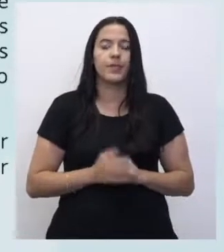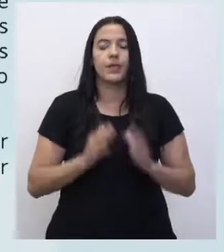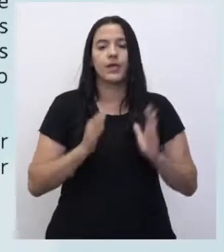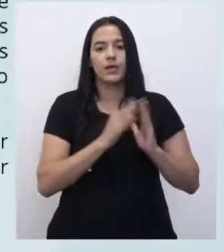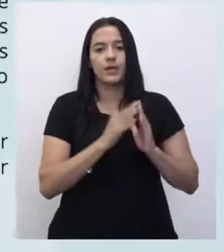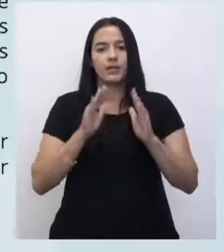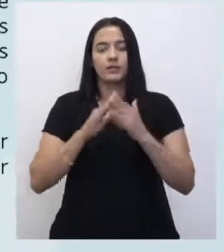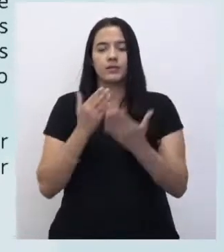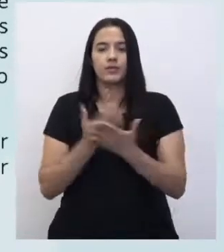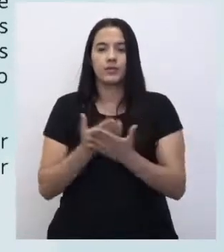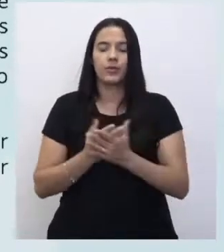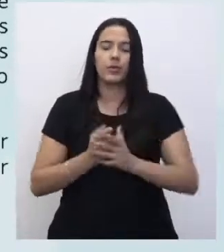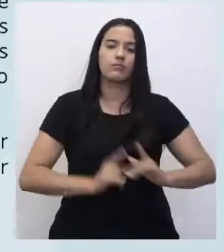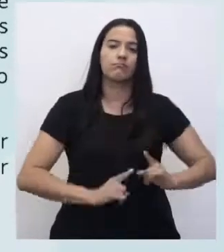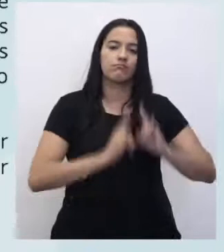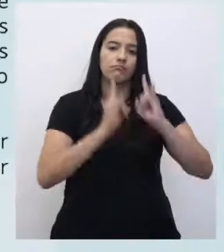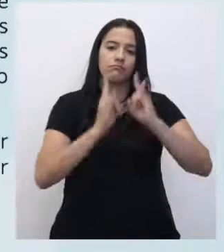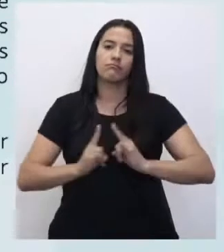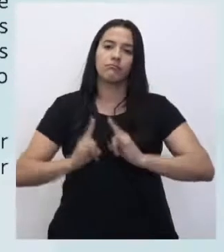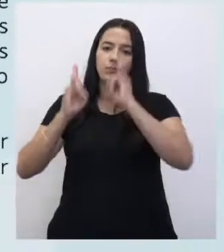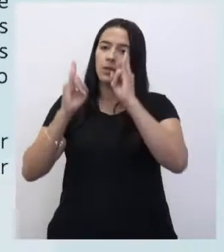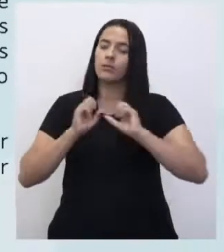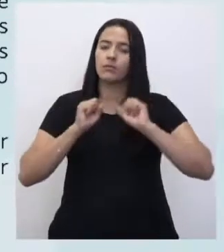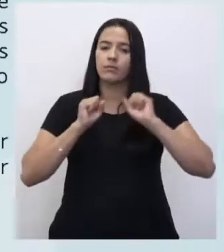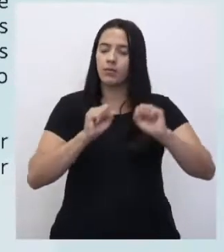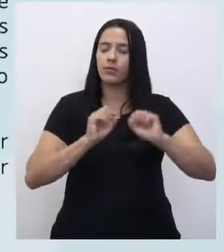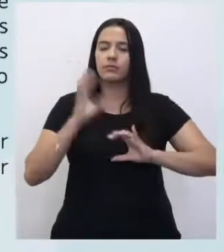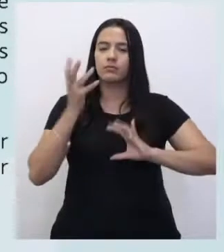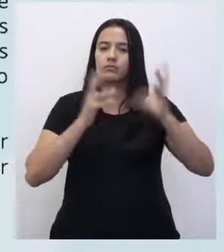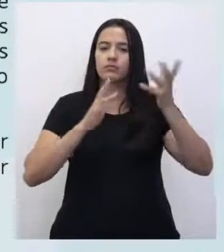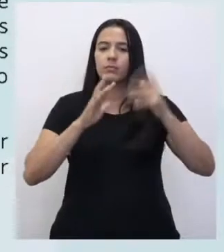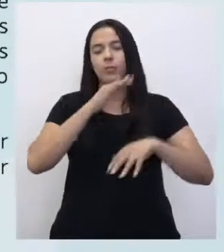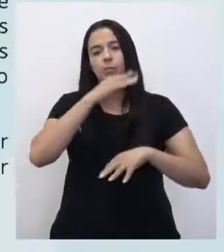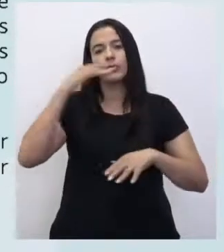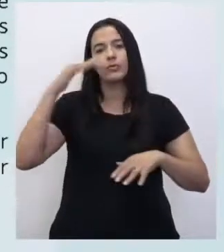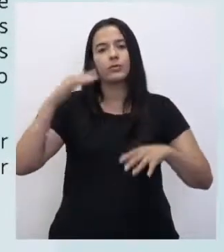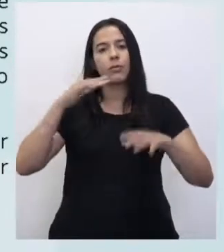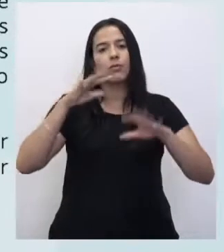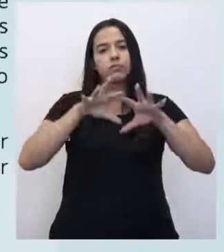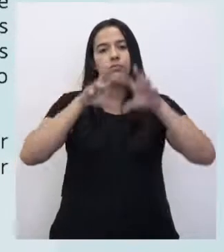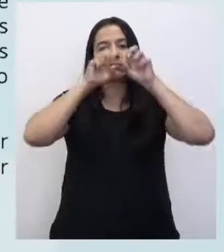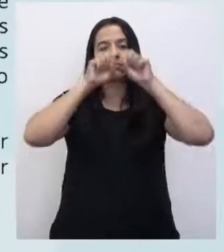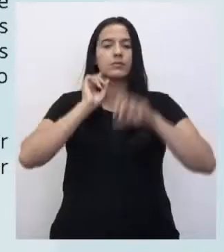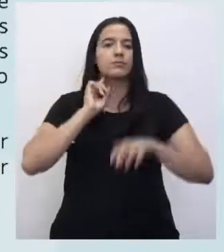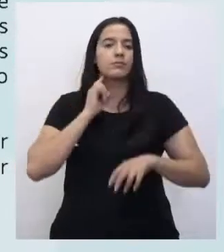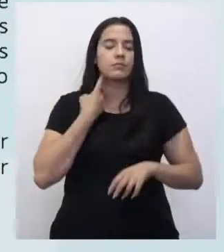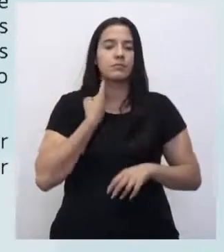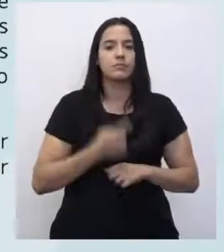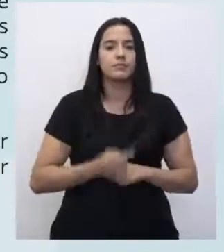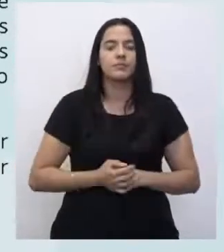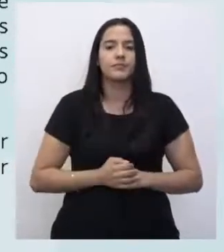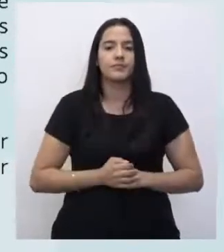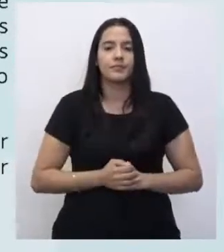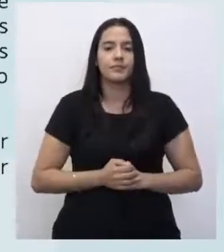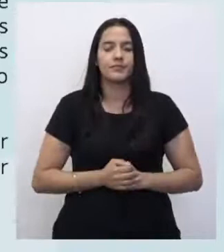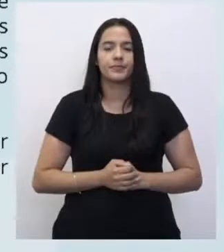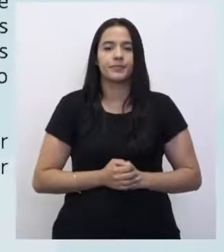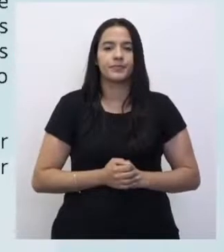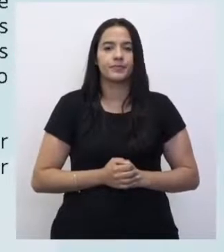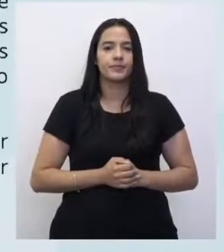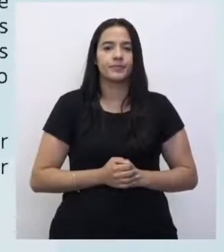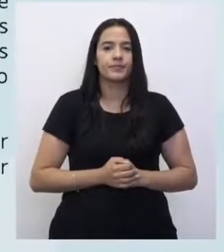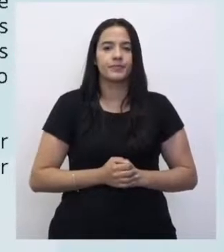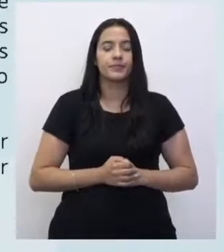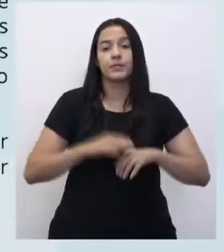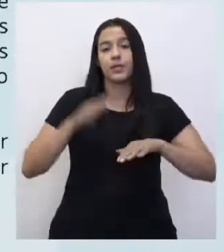Casas, escolas e edifícios também podem causar poluição do ar. Sometimes the air inside a building is even worse than the air outside.